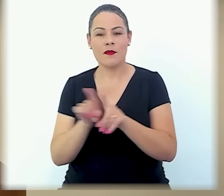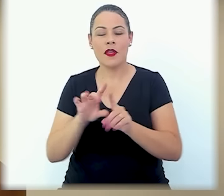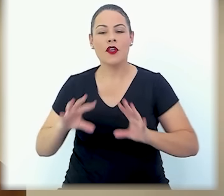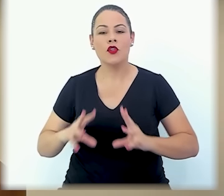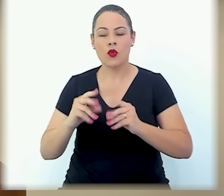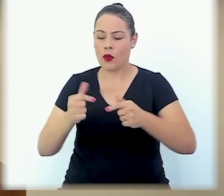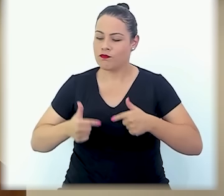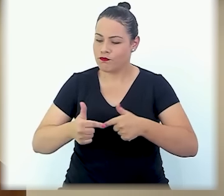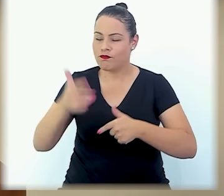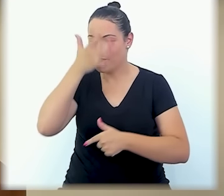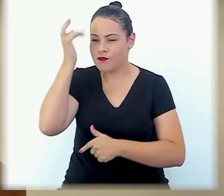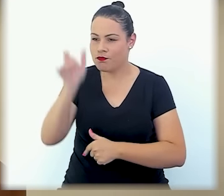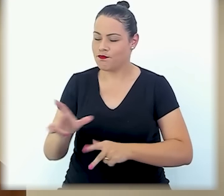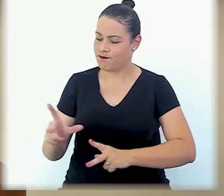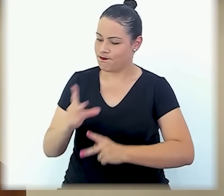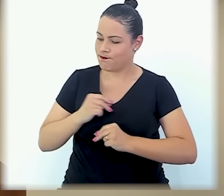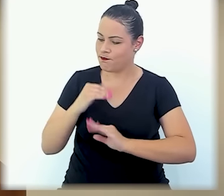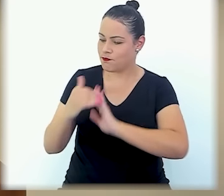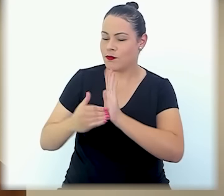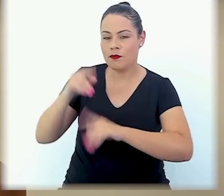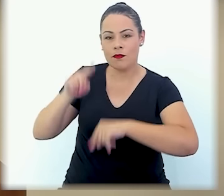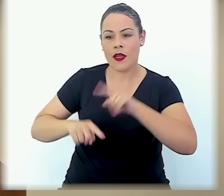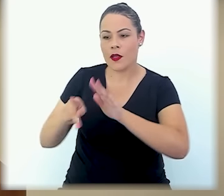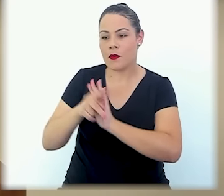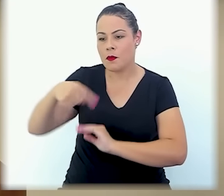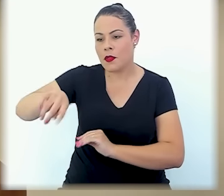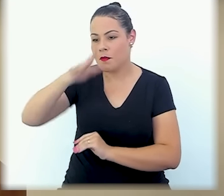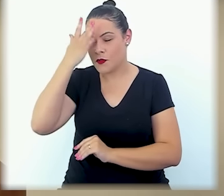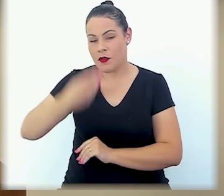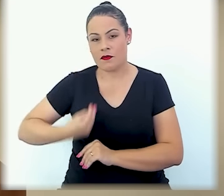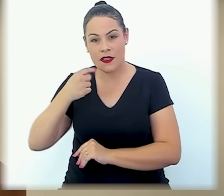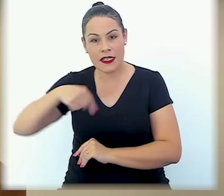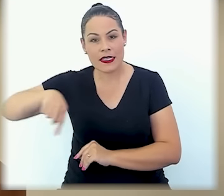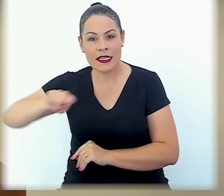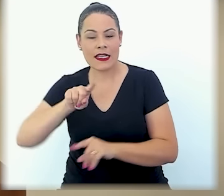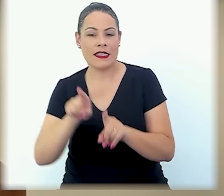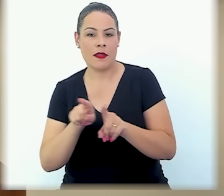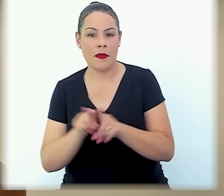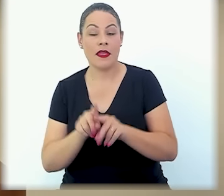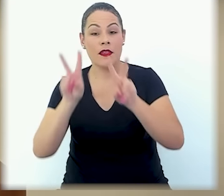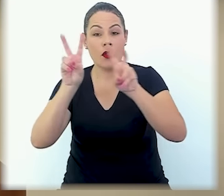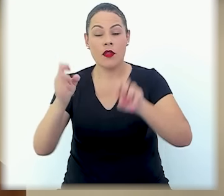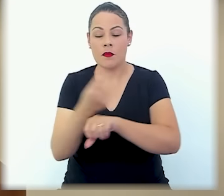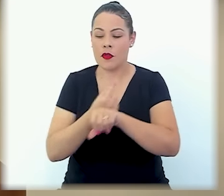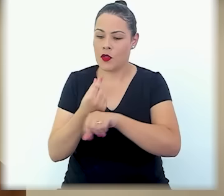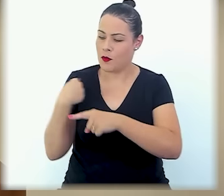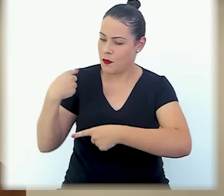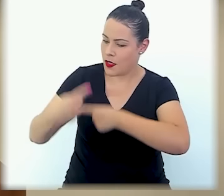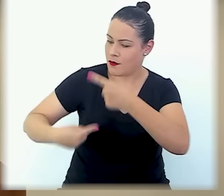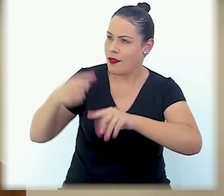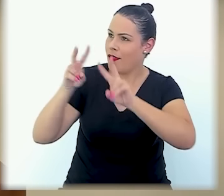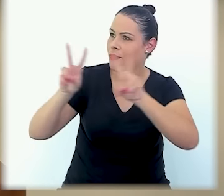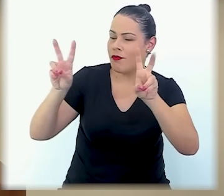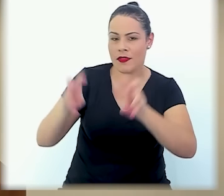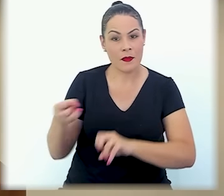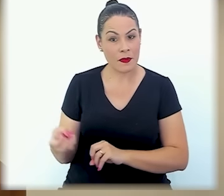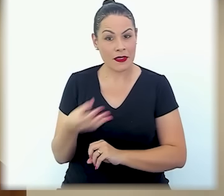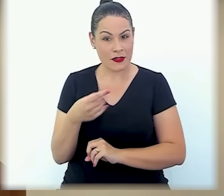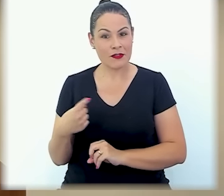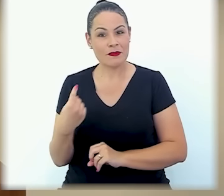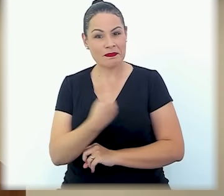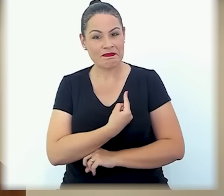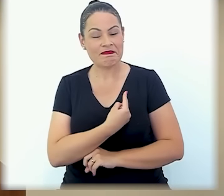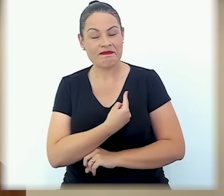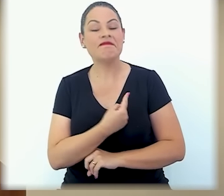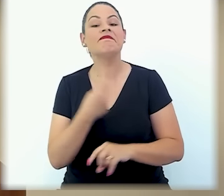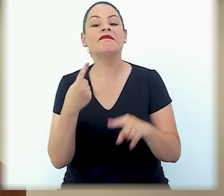luta pela vida e dignidade dos catadores e catadoras de material reciclável. Esse tema da economia circular é um tema para nós assim, bastante